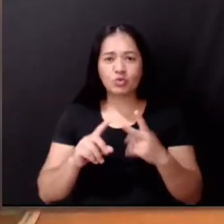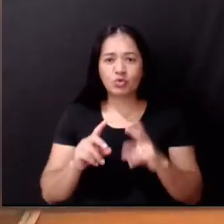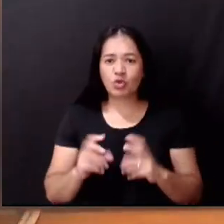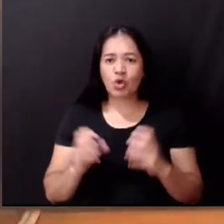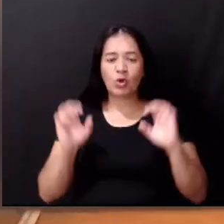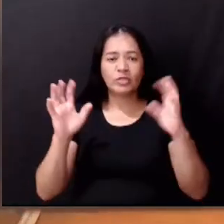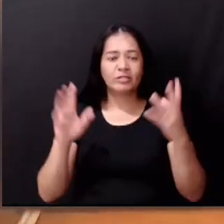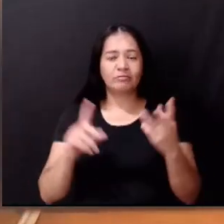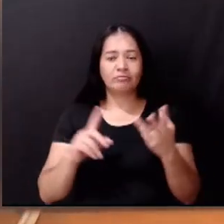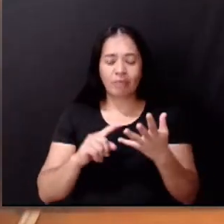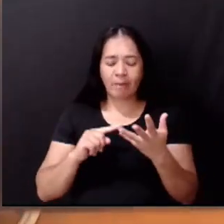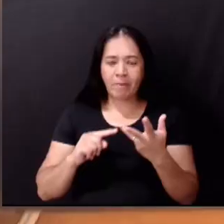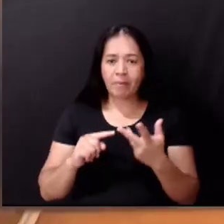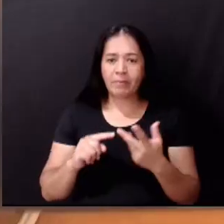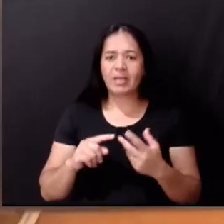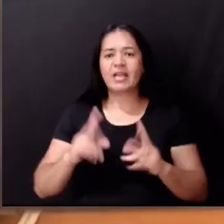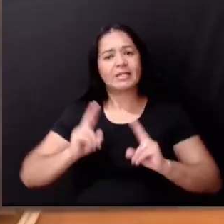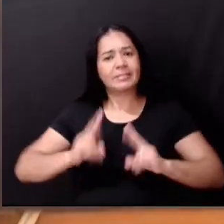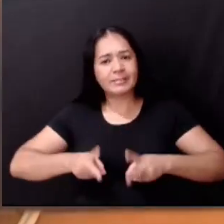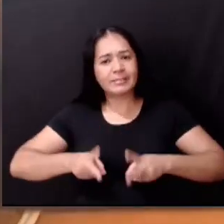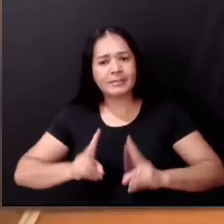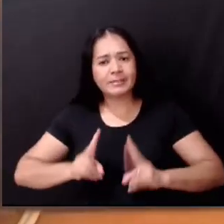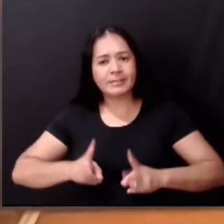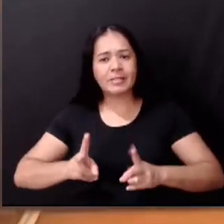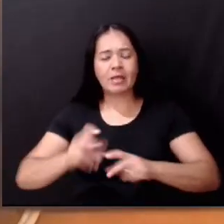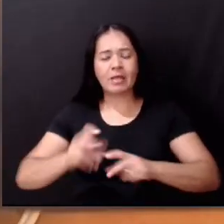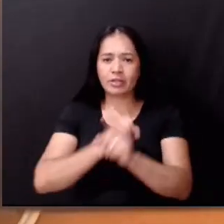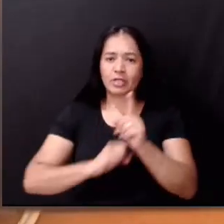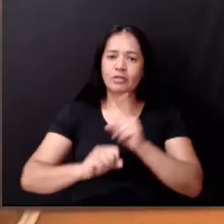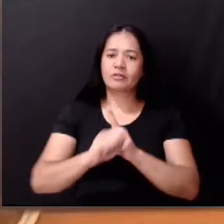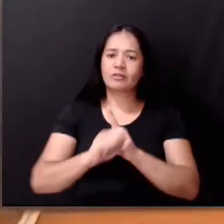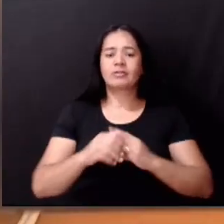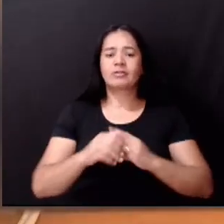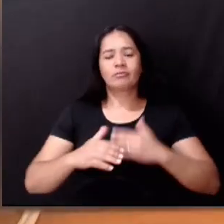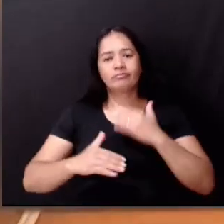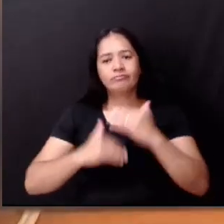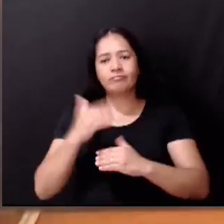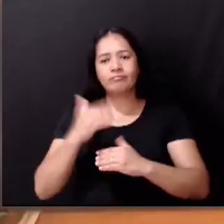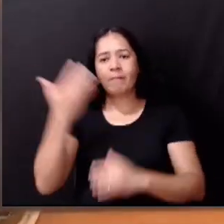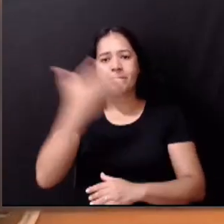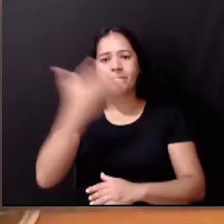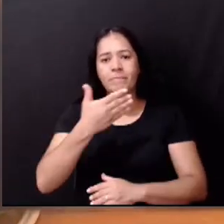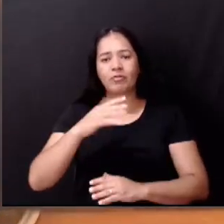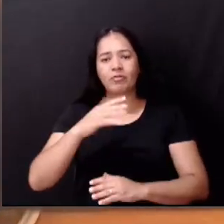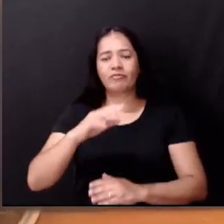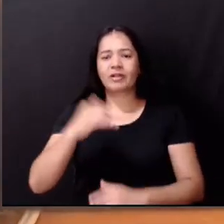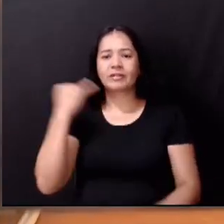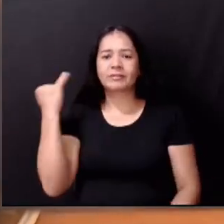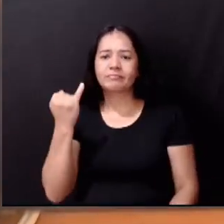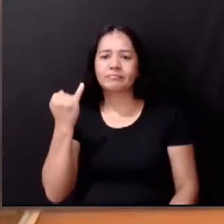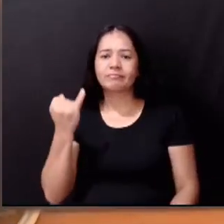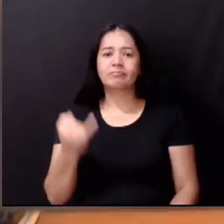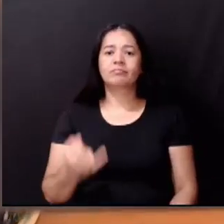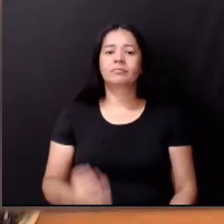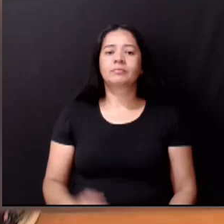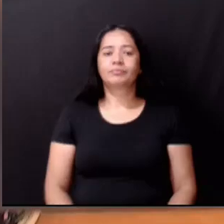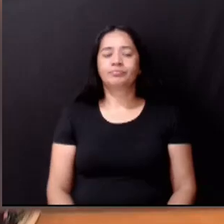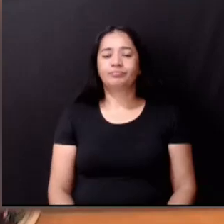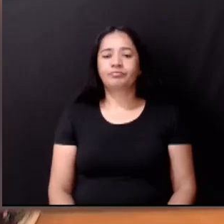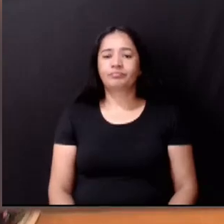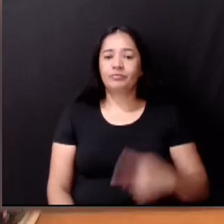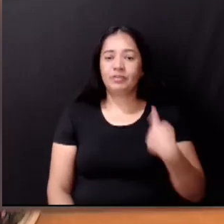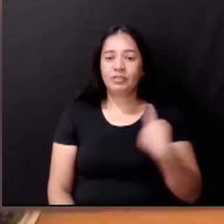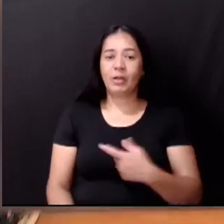constância, é a sociedade cada vez mais mostrar essa importância, essa indignação. E nós temos que fazer